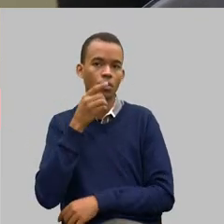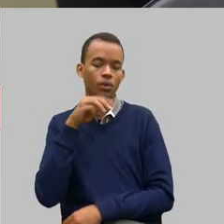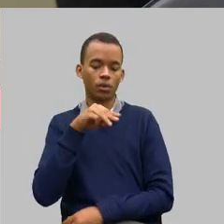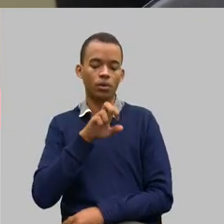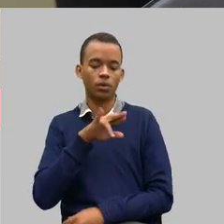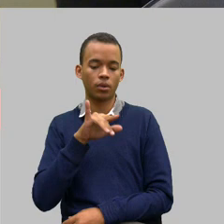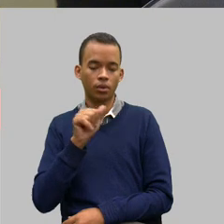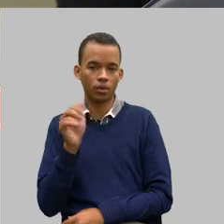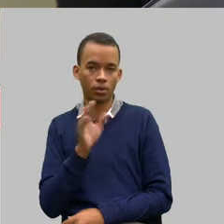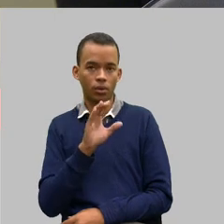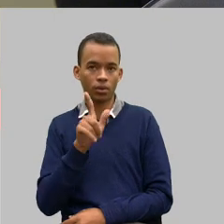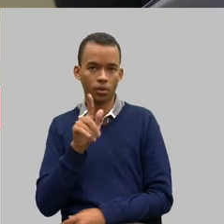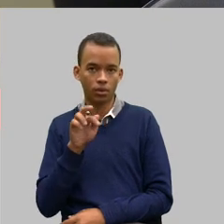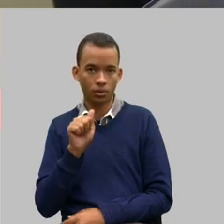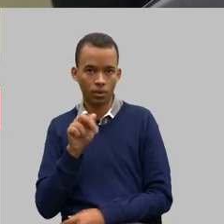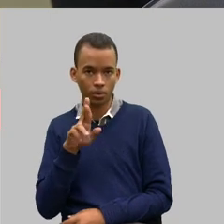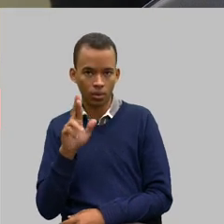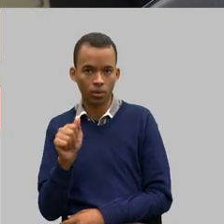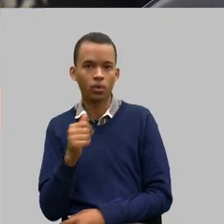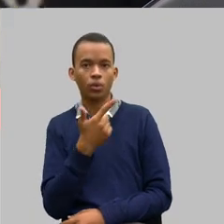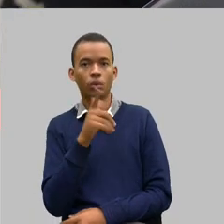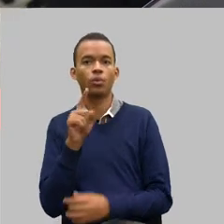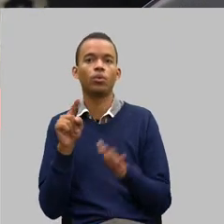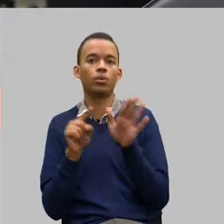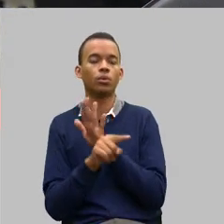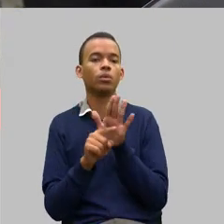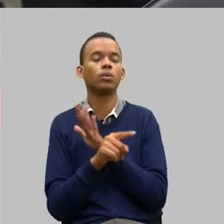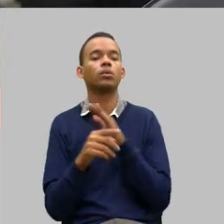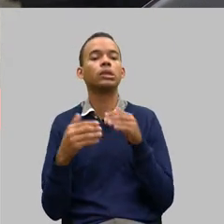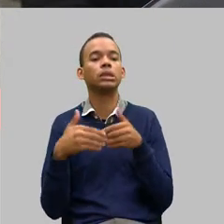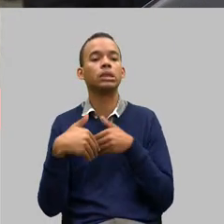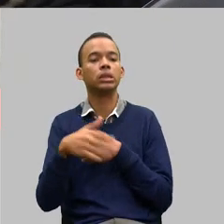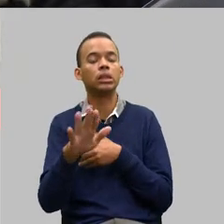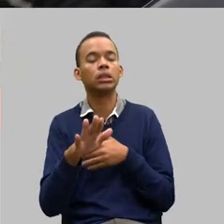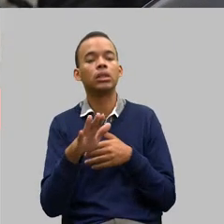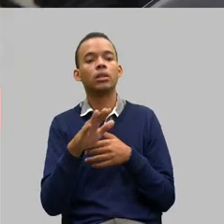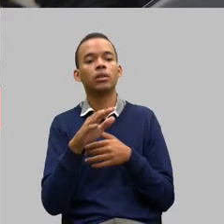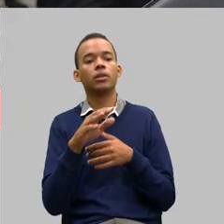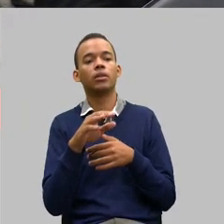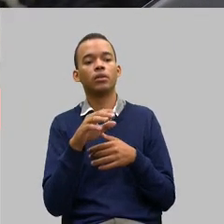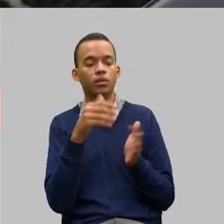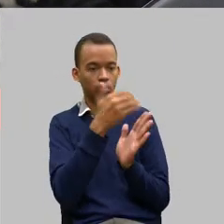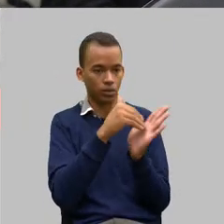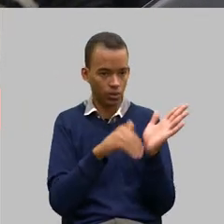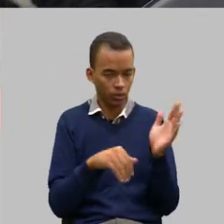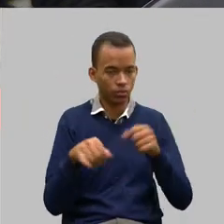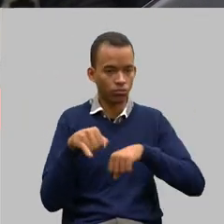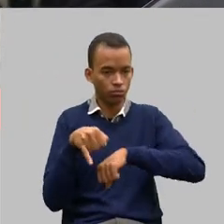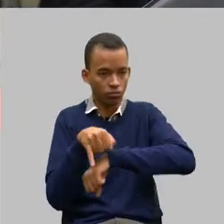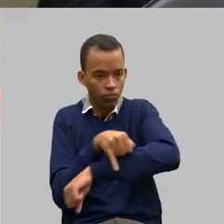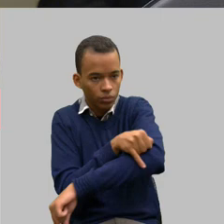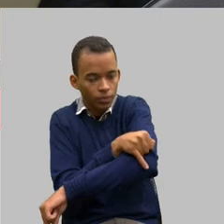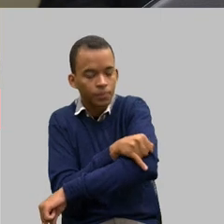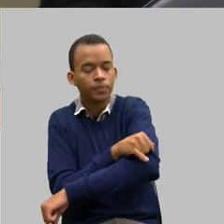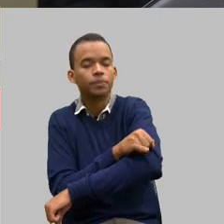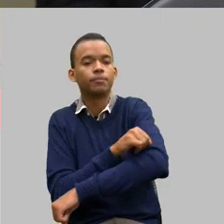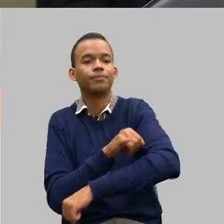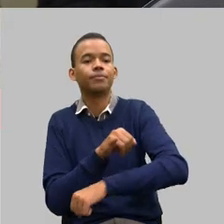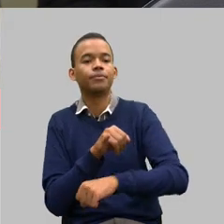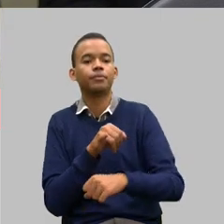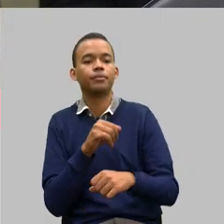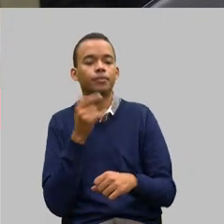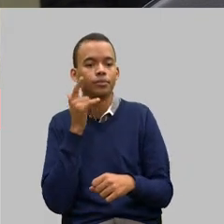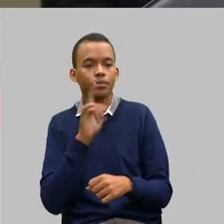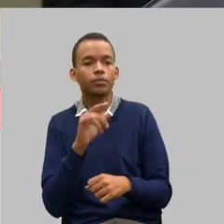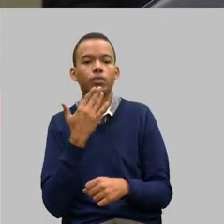marra quais serão as próximas ações da se seinfra visando pleitear fortemente recursos